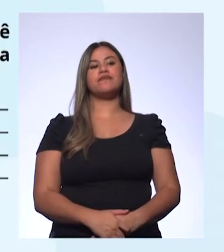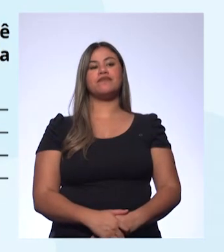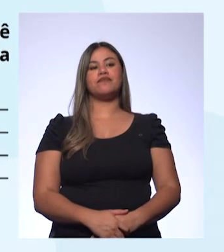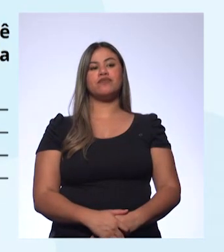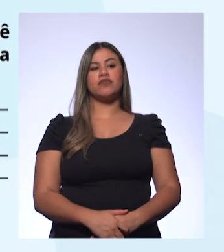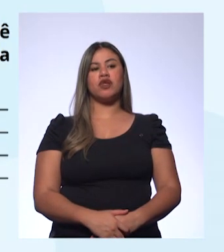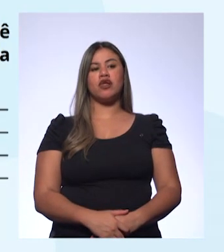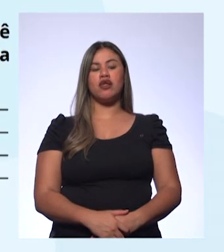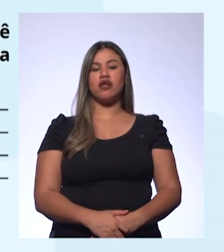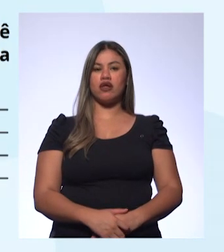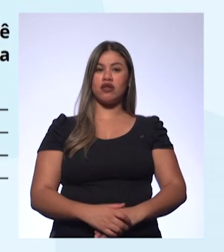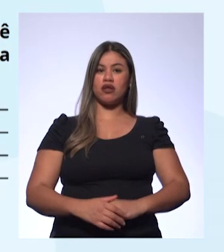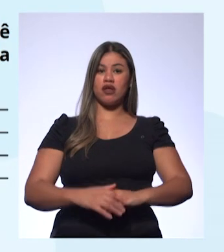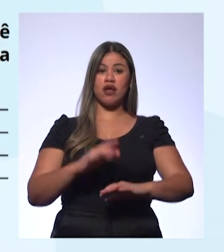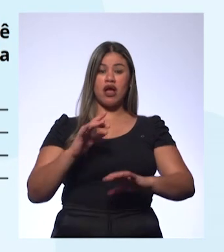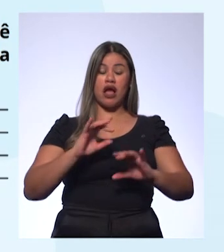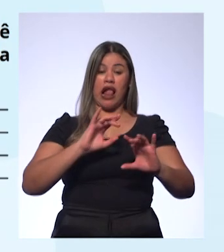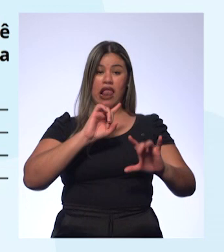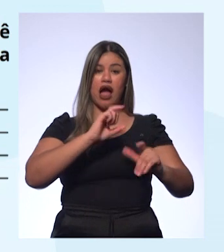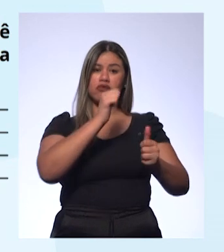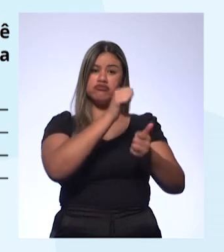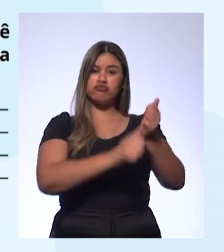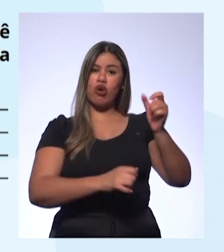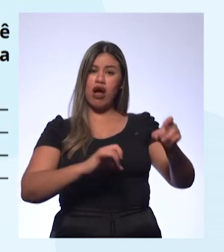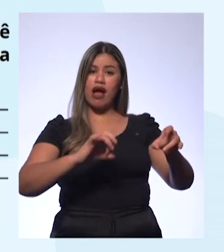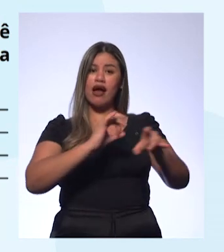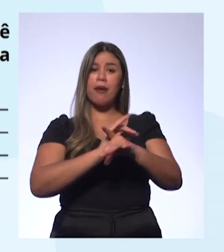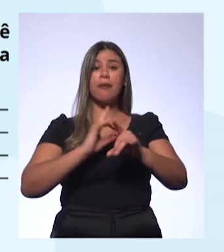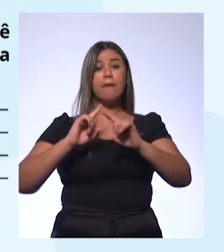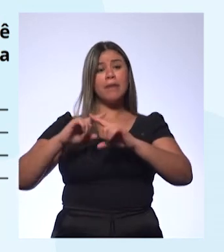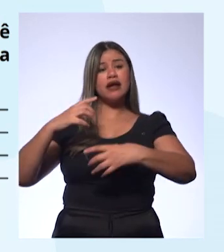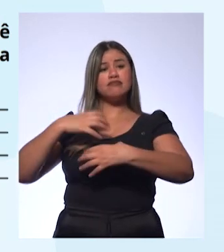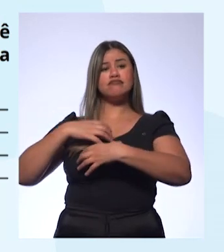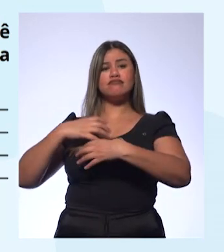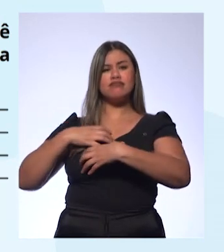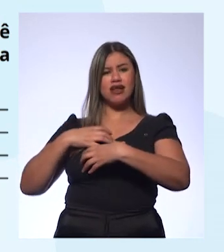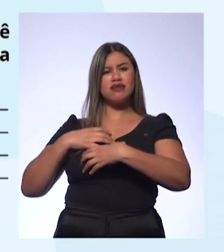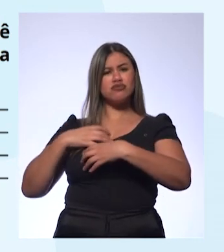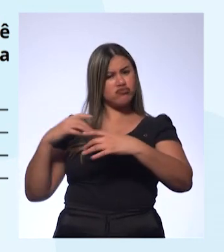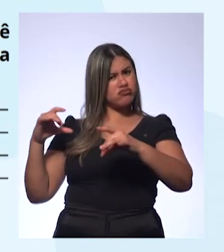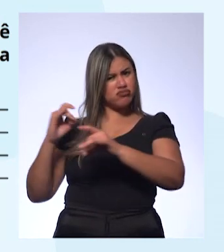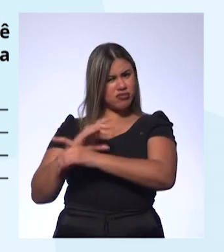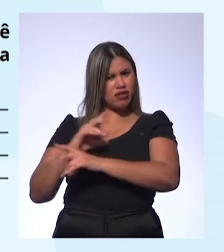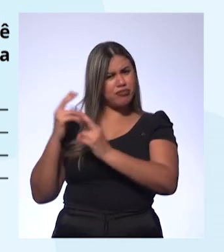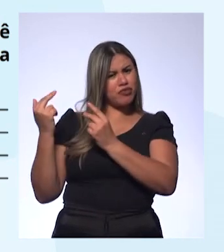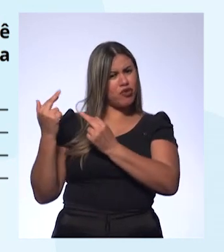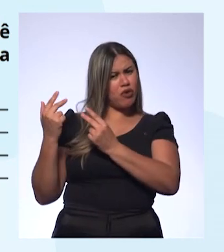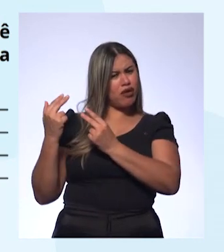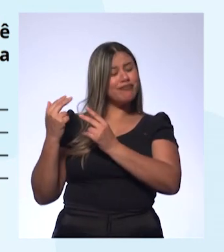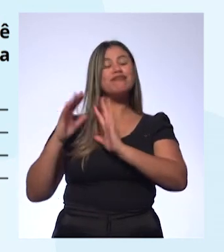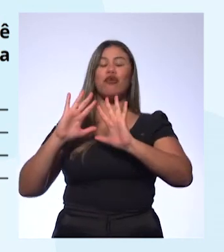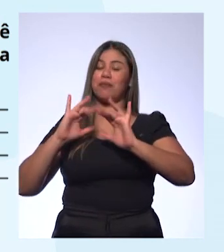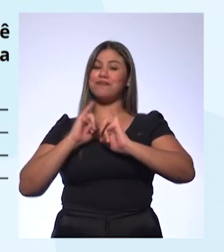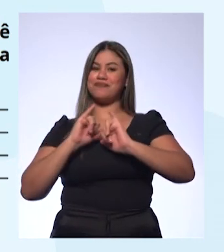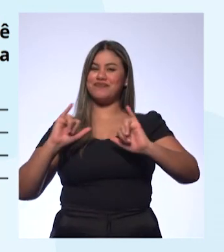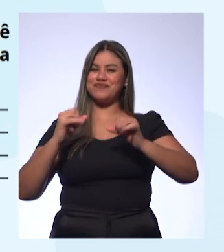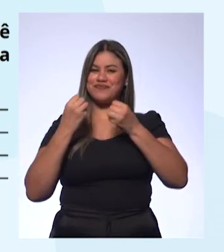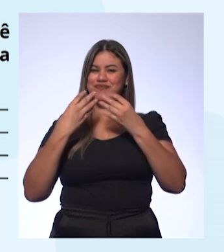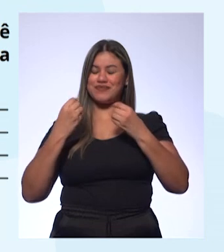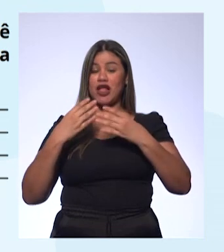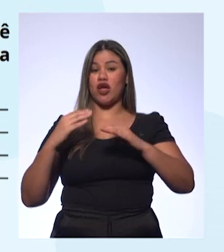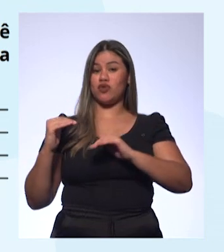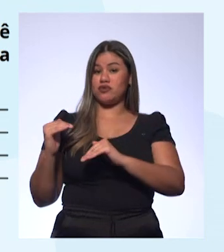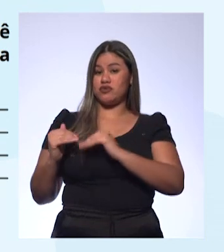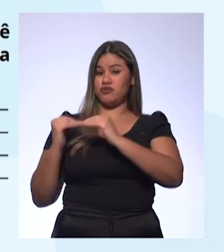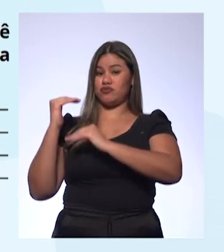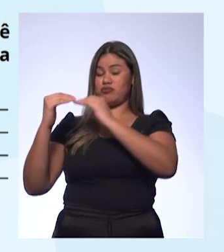final de partida no desenvolvimento das socioemocionais? Olha só. Então, tem uma boa notícia para vocês. No desenvolvimento